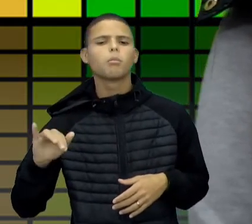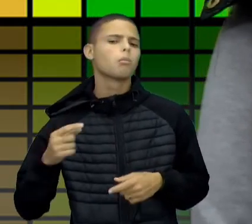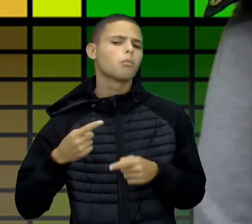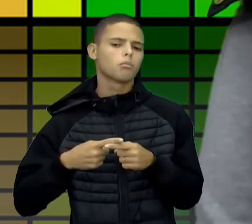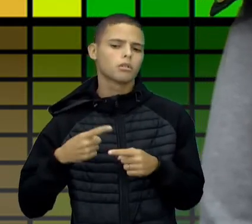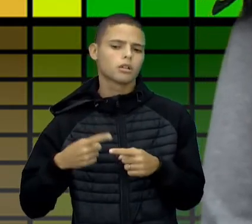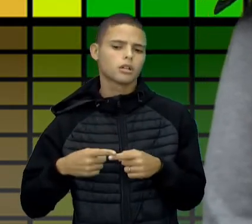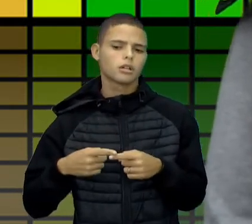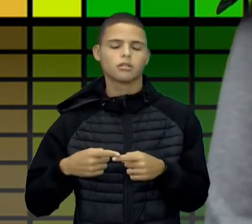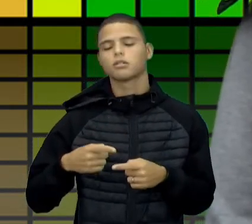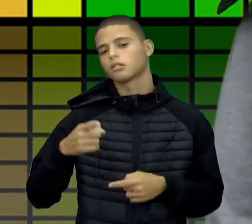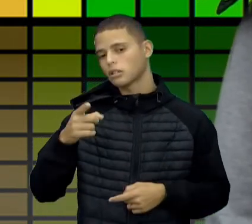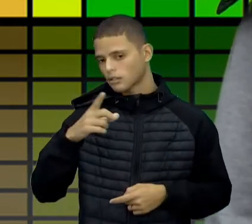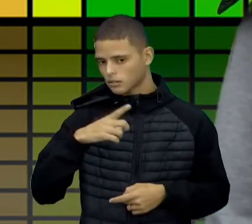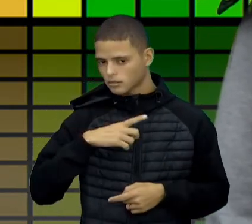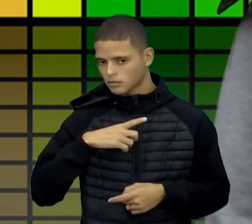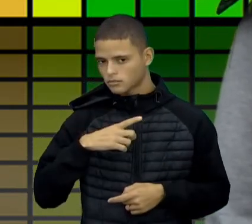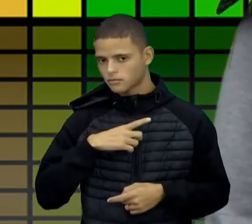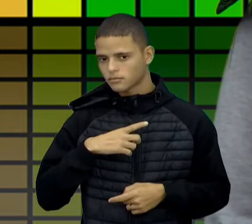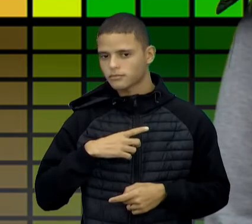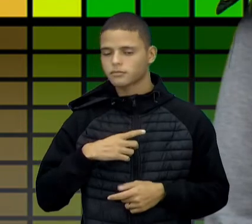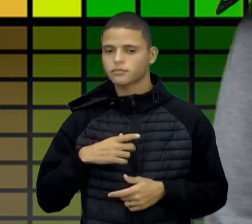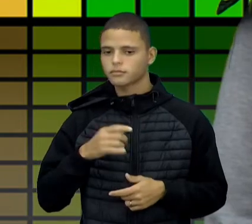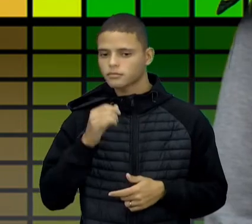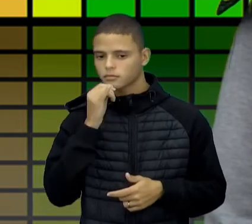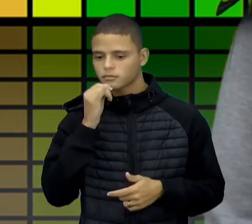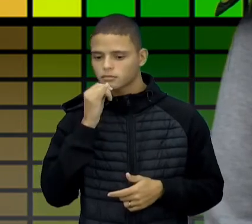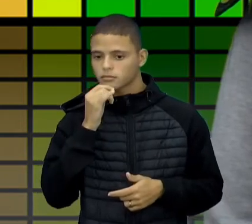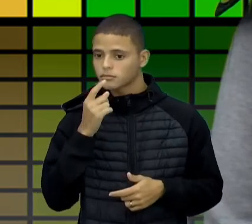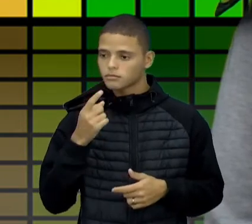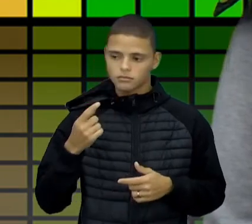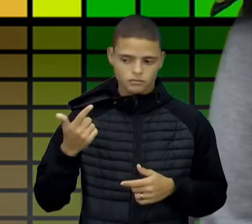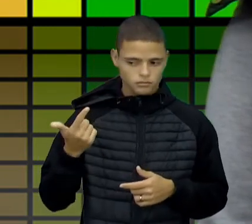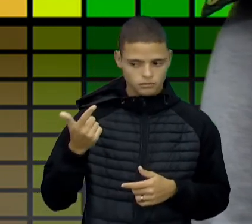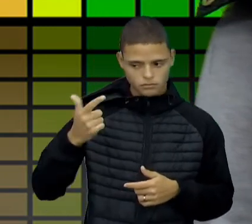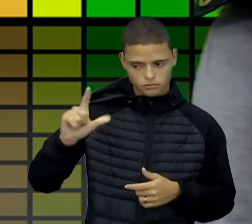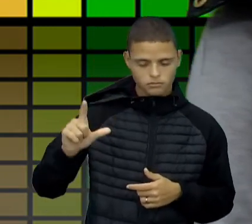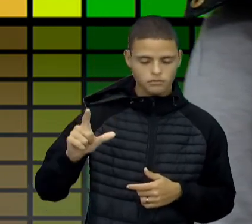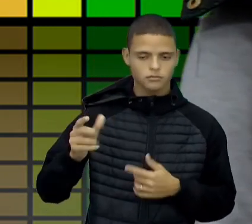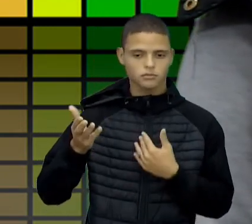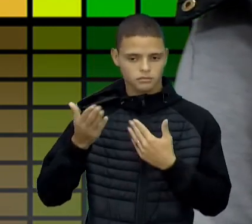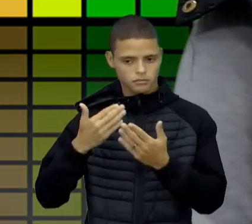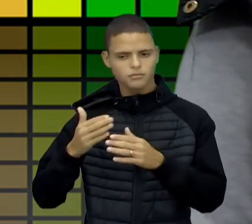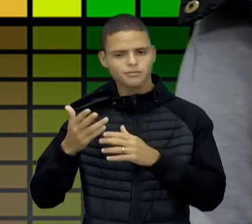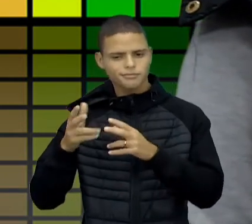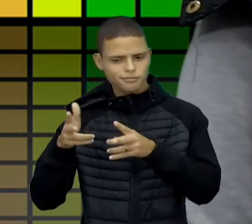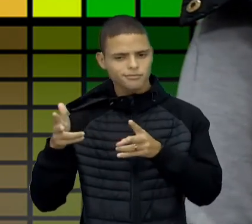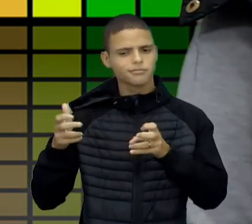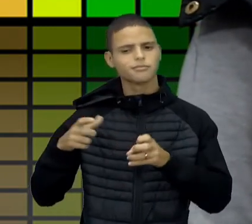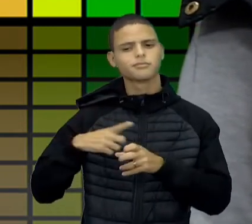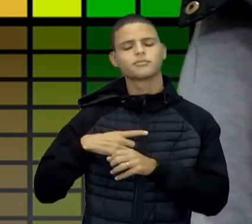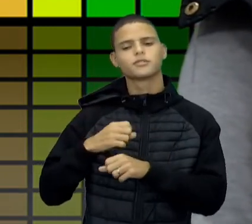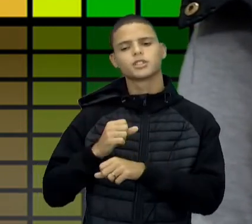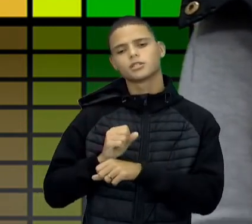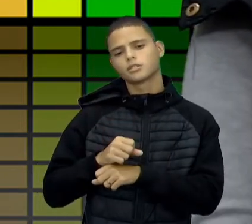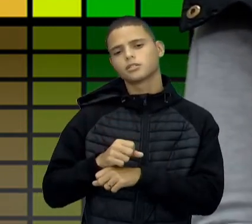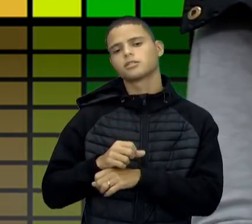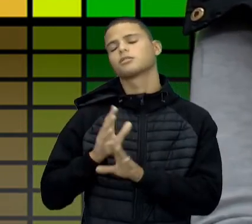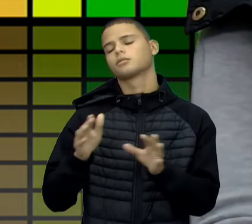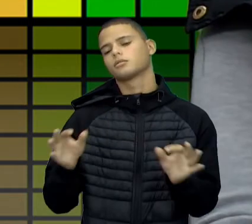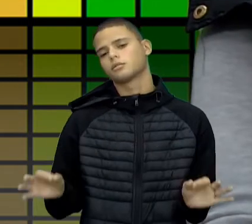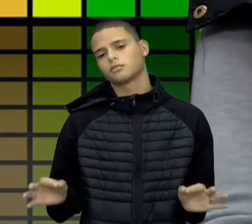quando você recebe, leva aí um contra-argumento, na verdade, ali com embasamento e percebe que nós temos isso, aí já acabam